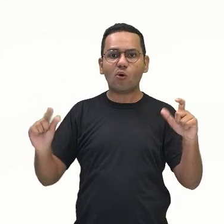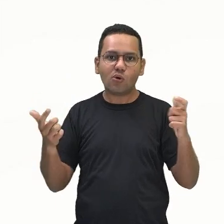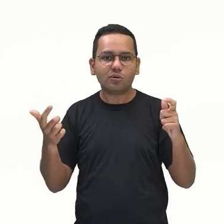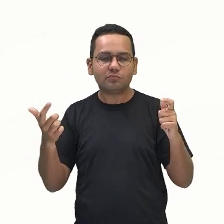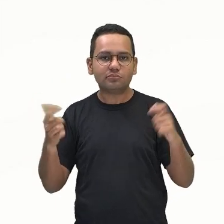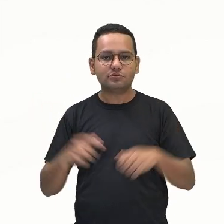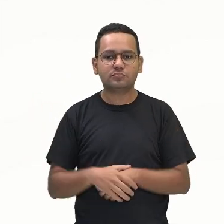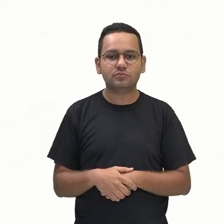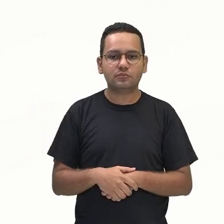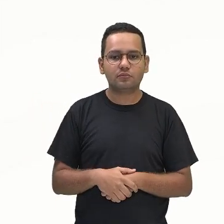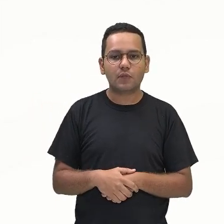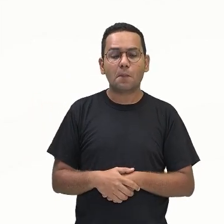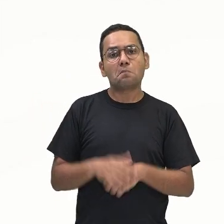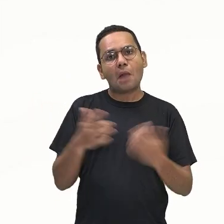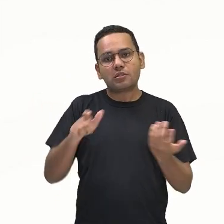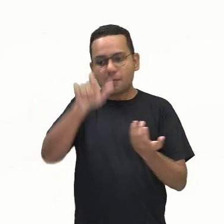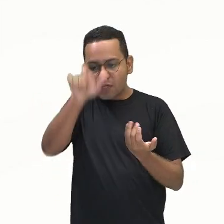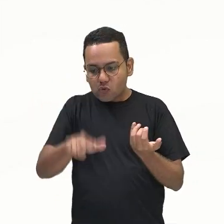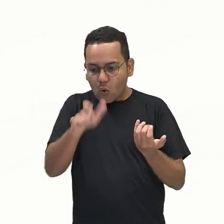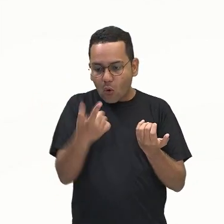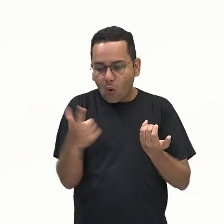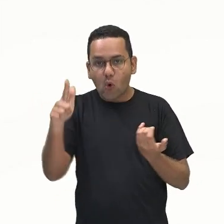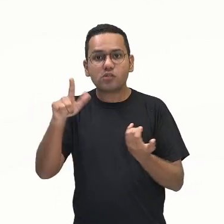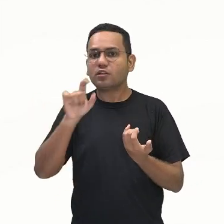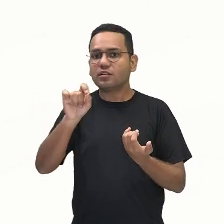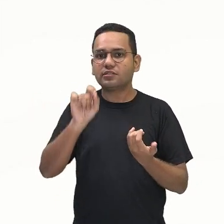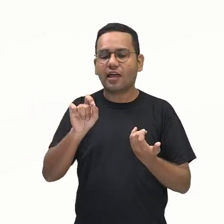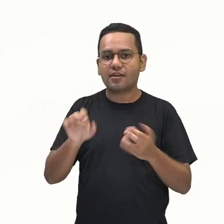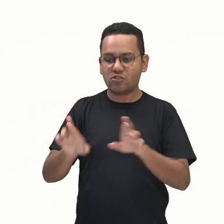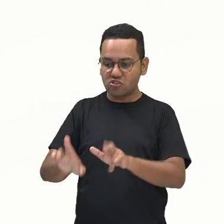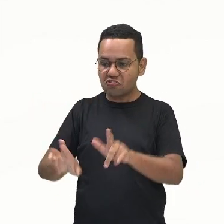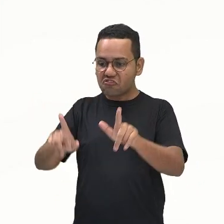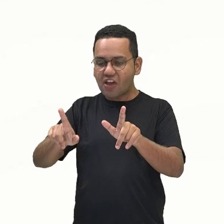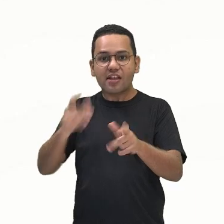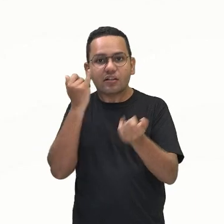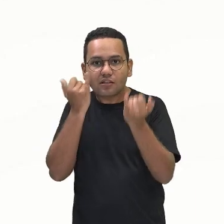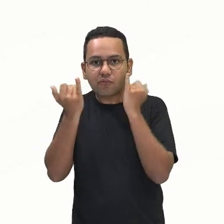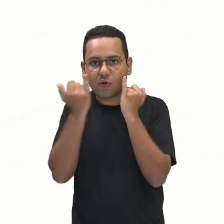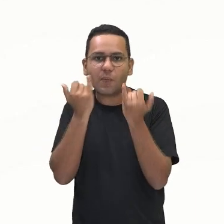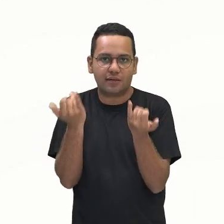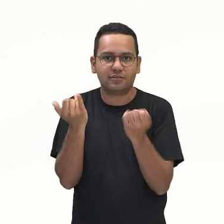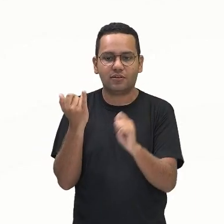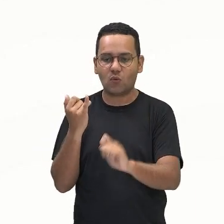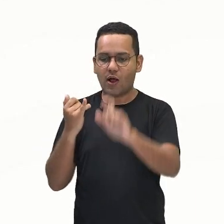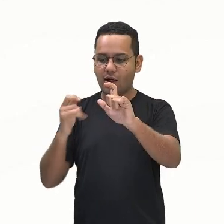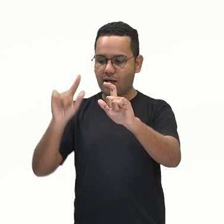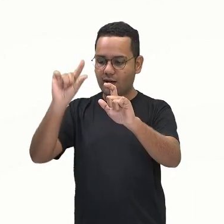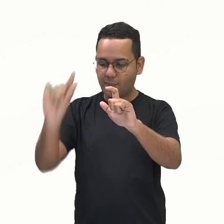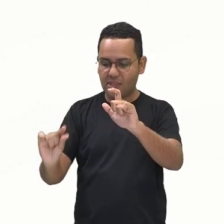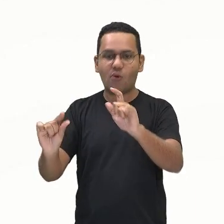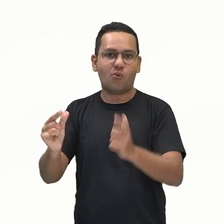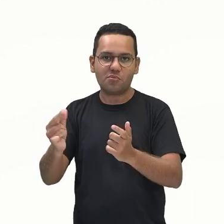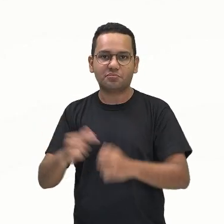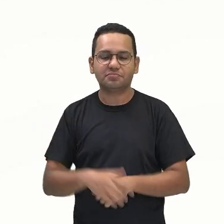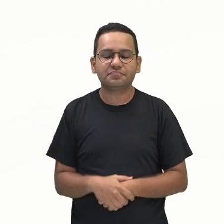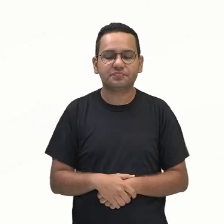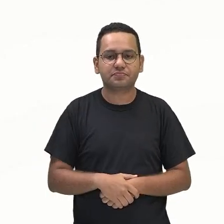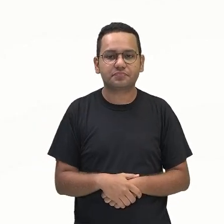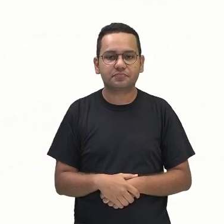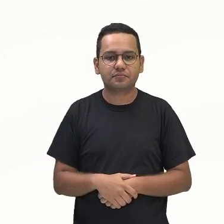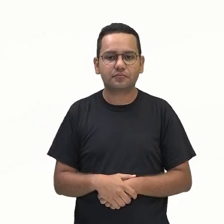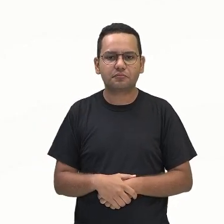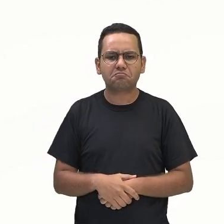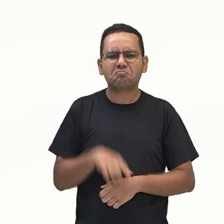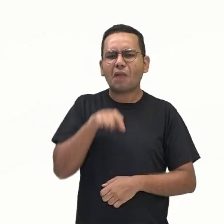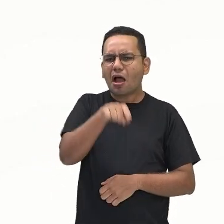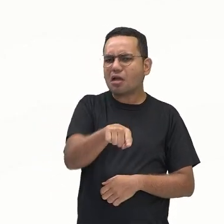vão receber 2 alelos diferentes, é o caso aqui do azão e do azinho. Então, só lembrando aí que quando é homozigoto,